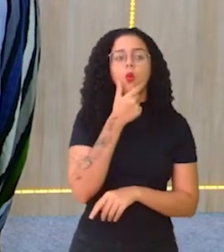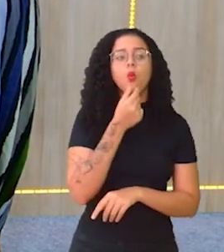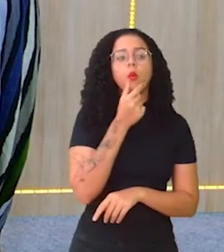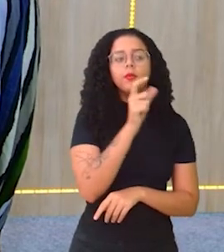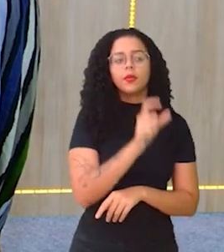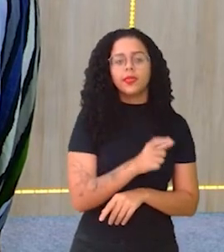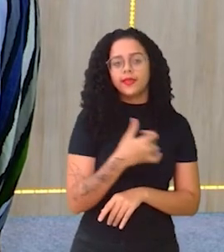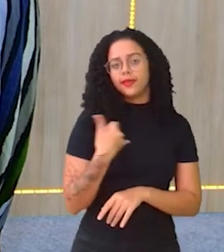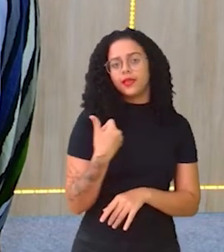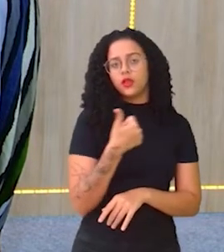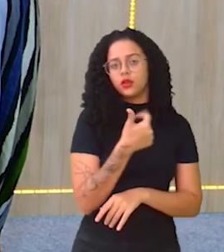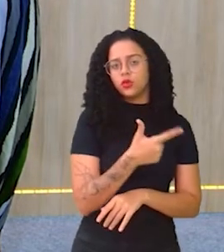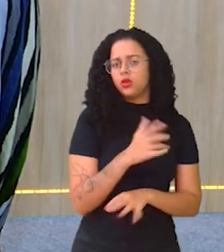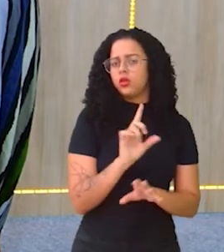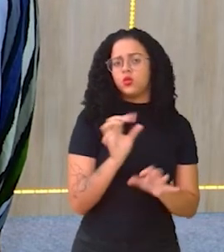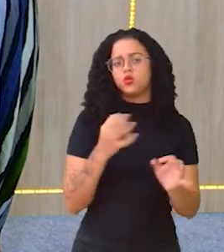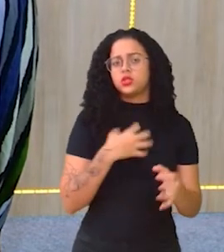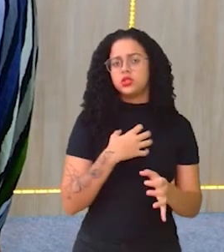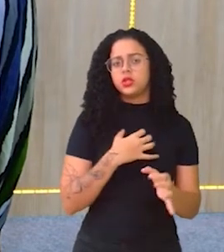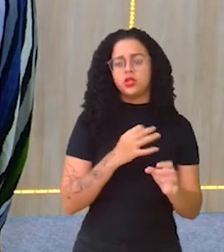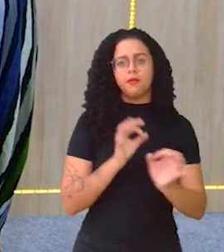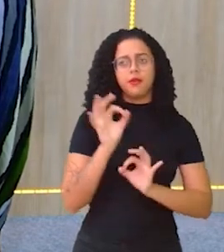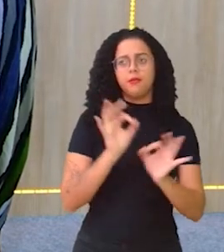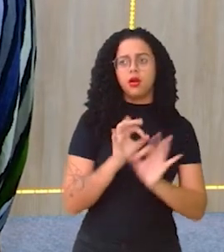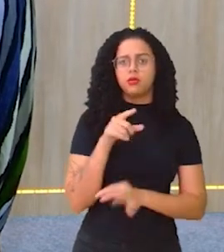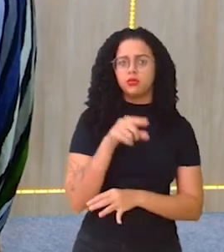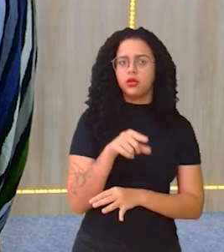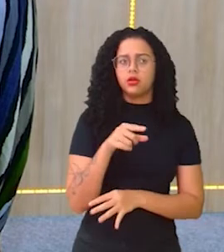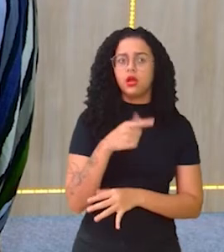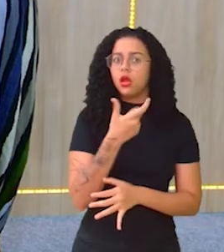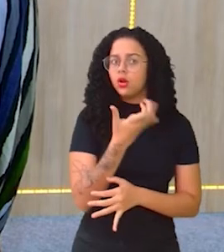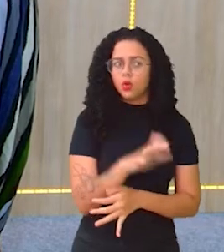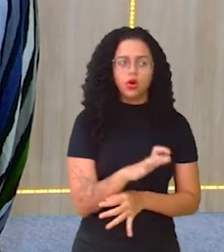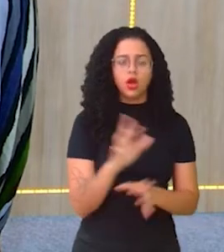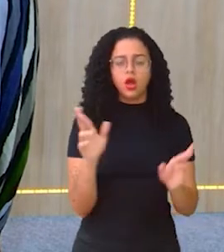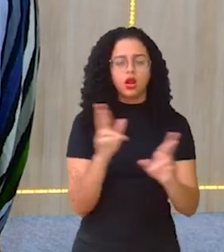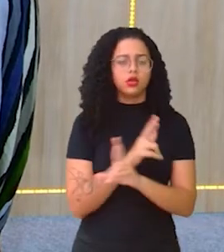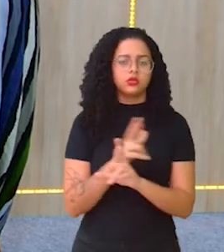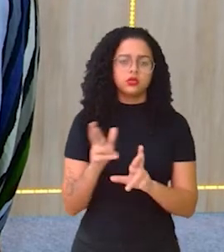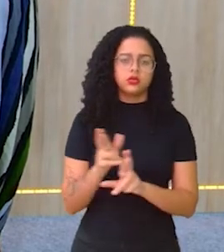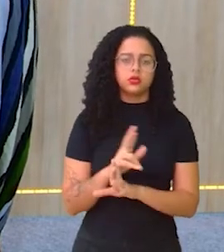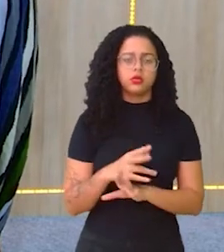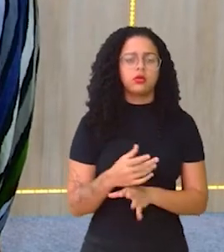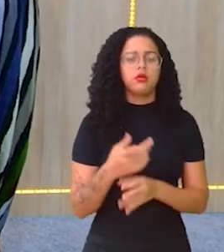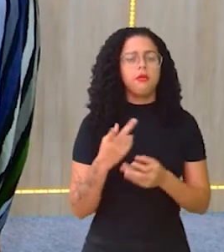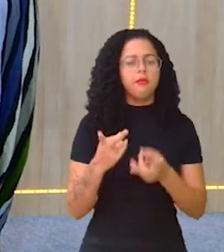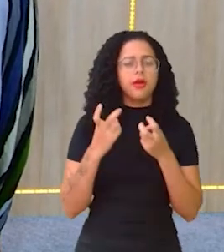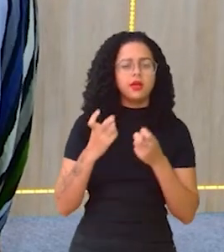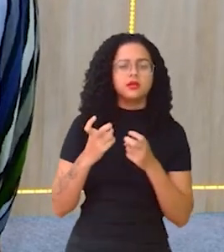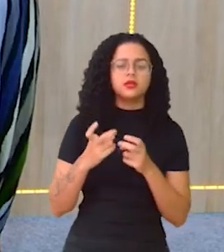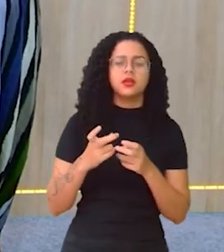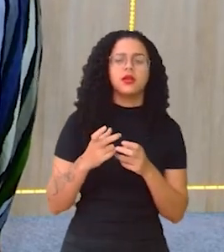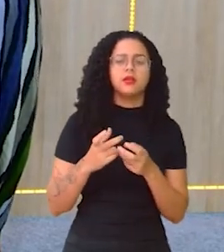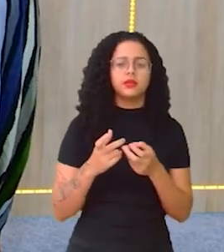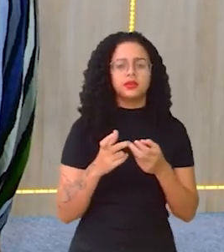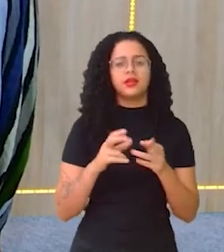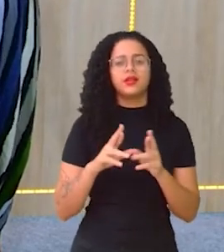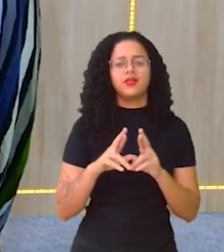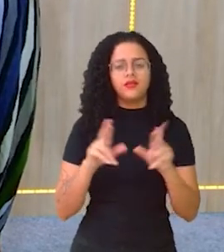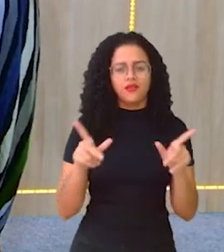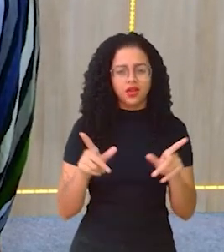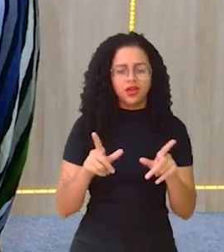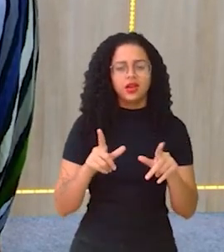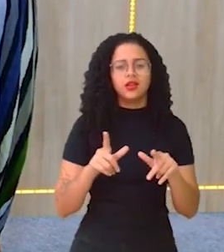aquilo. Exatamente. Ele não queria aquela relação. Então vejam como essas desigualdades de gênero,